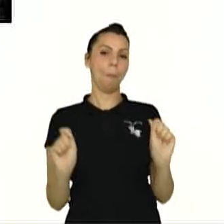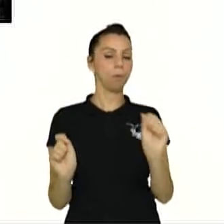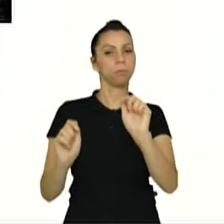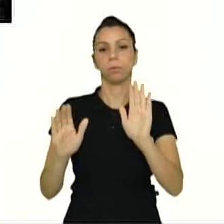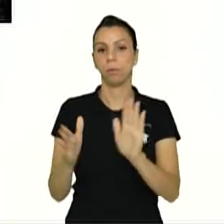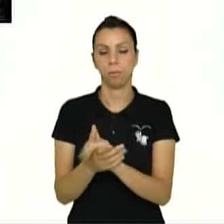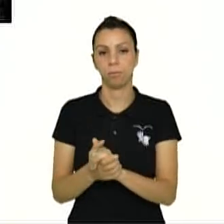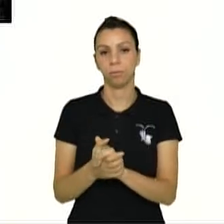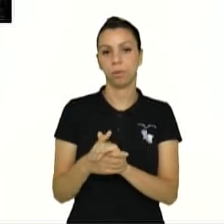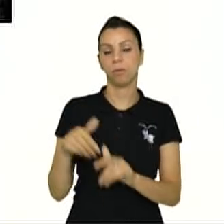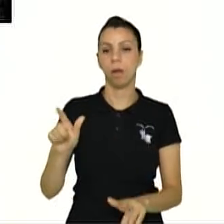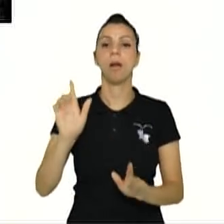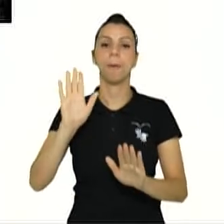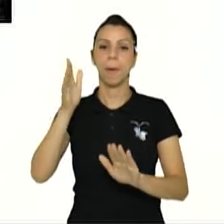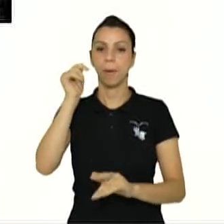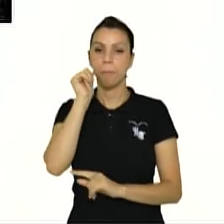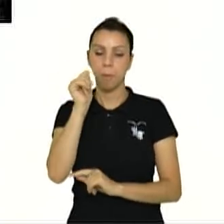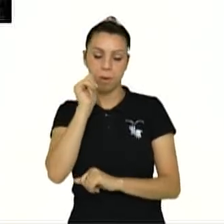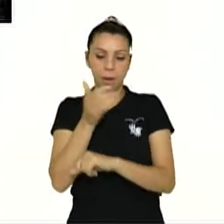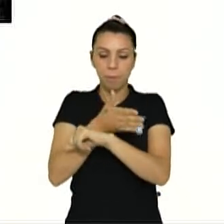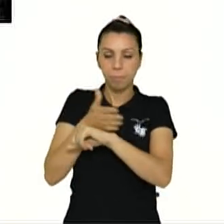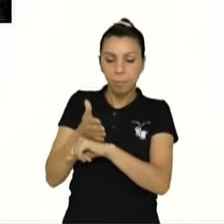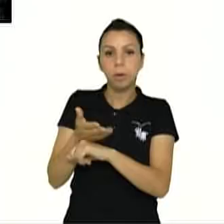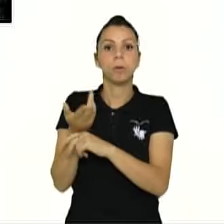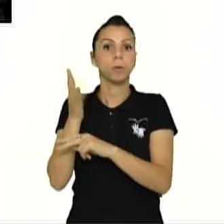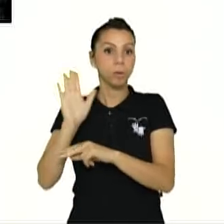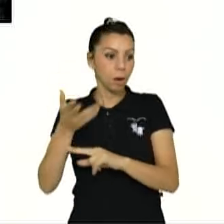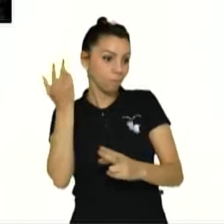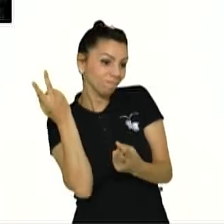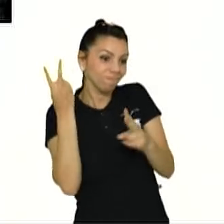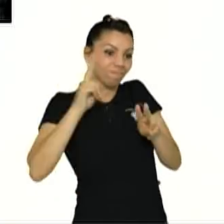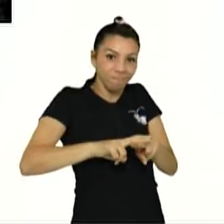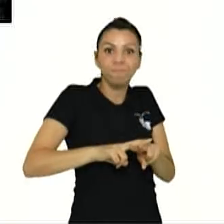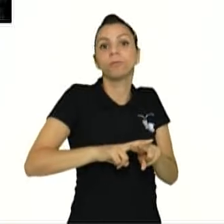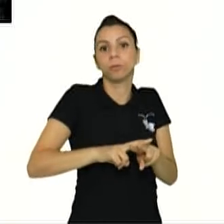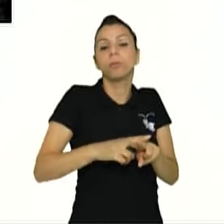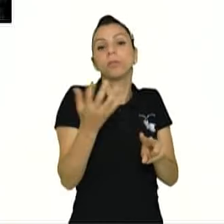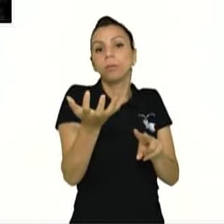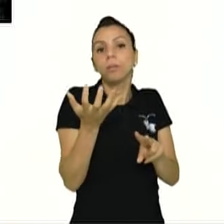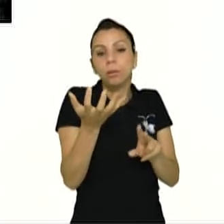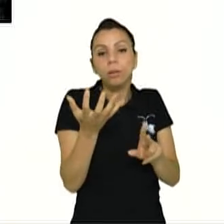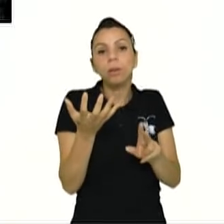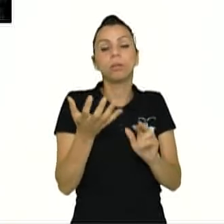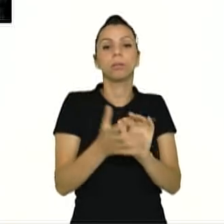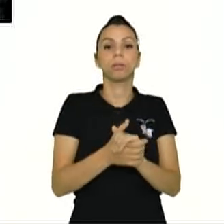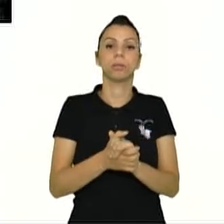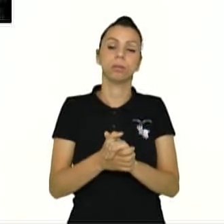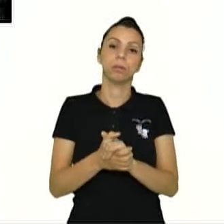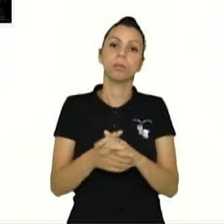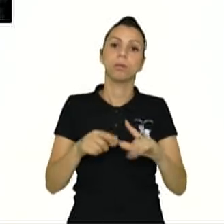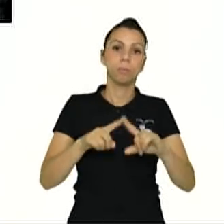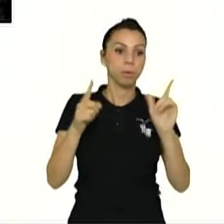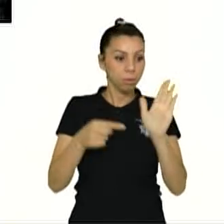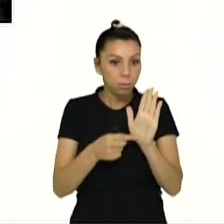de uma branca já quiseram me prender. Ou seja, aqui ele faz essa questão